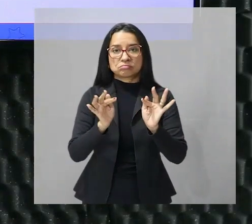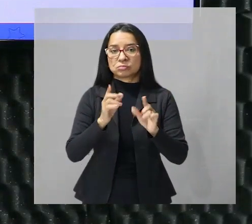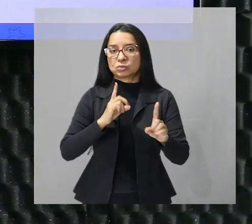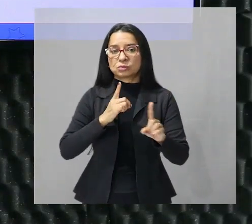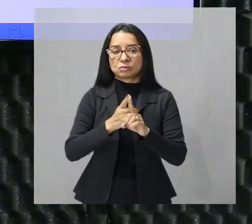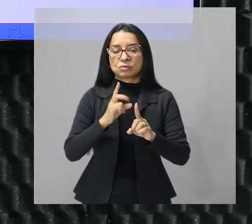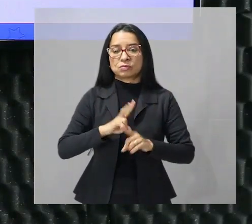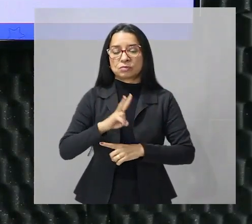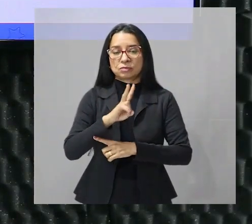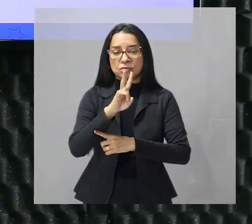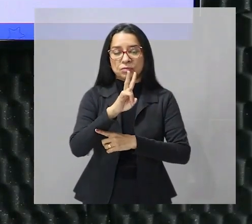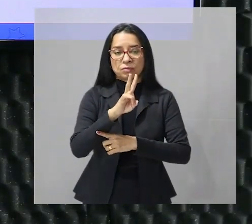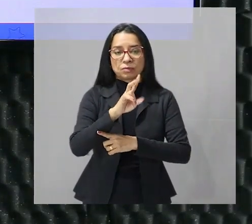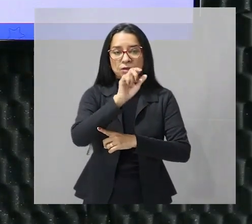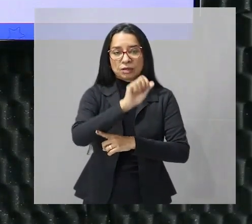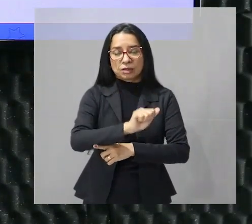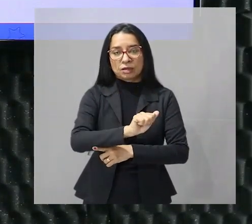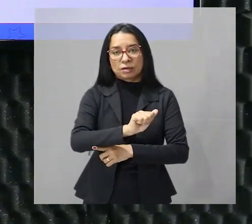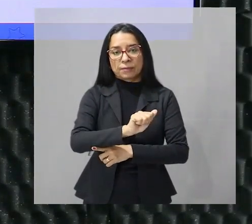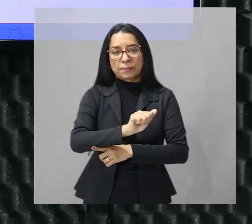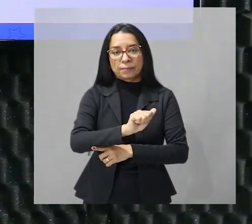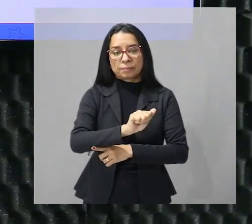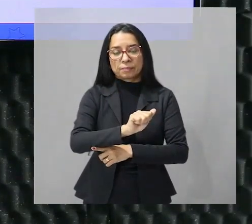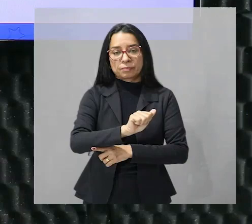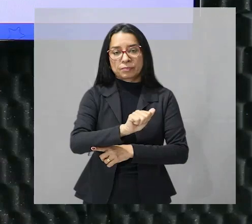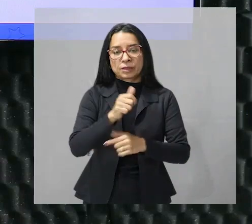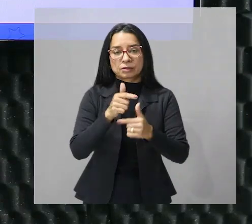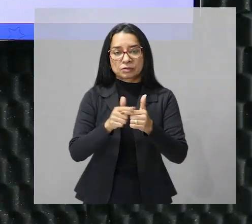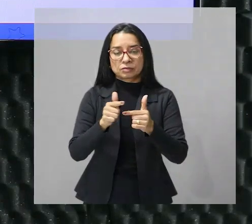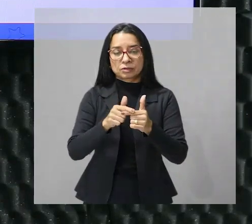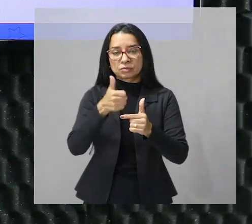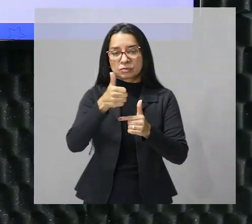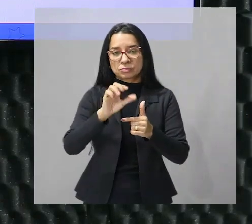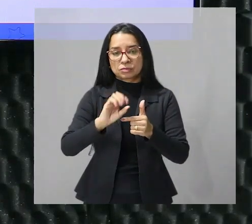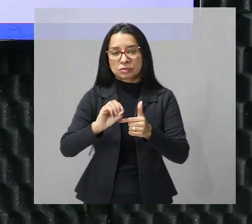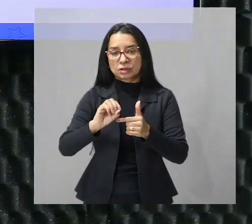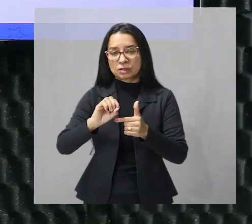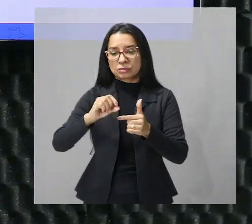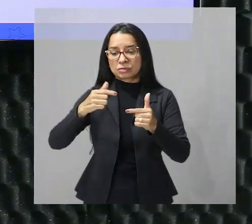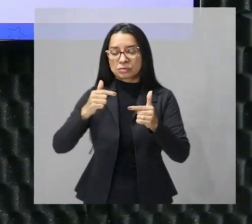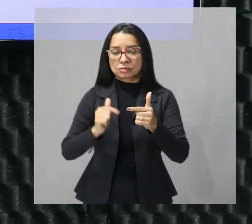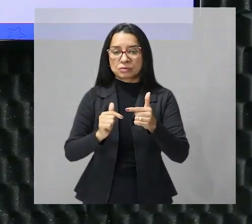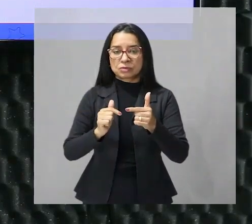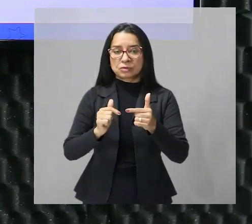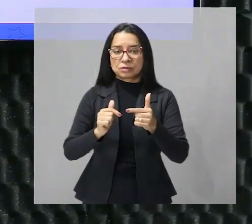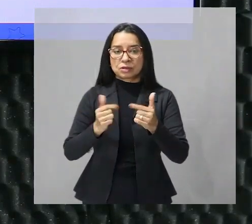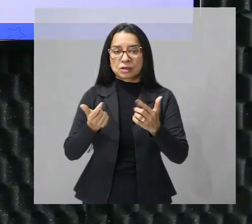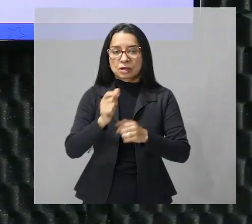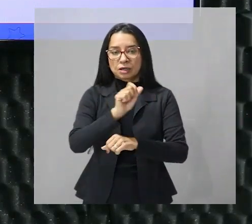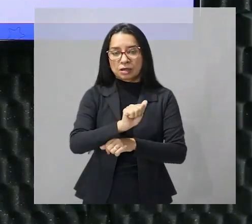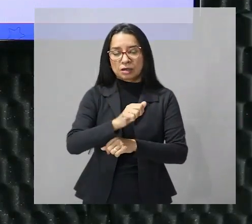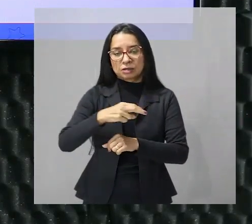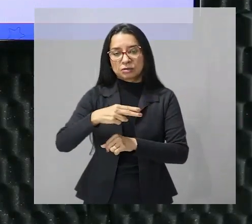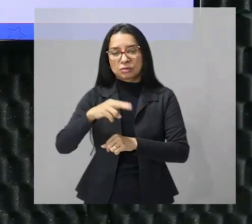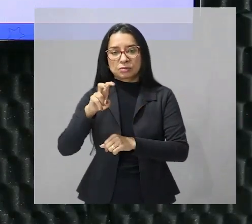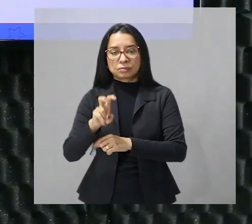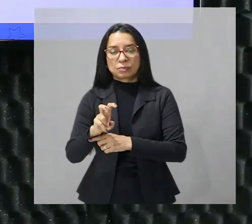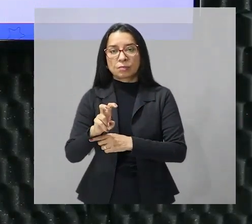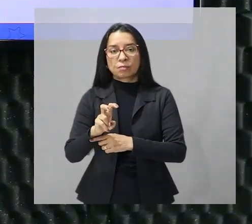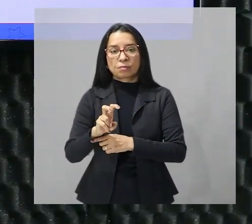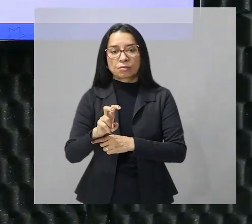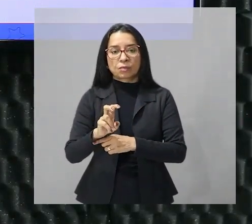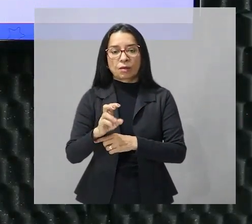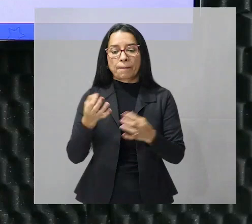o valor dela, não é verdade? O A vai ser a divisão do 10 pelo 2, portanto, A corresponde a 5.